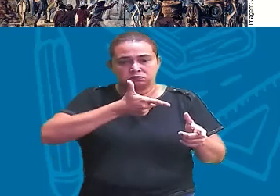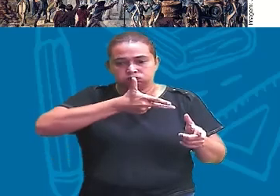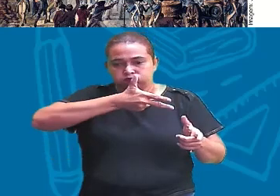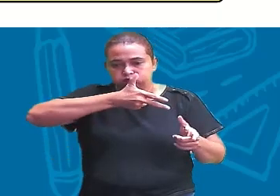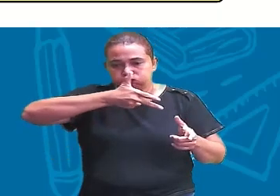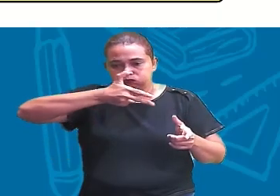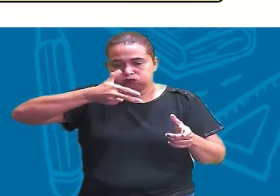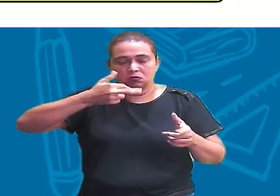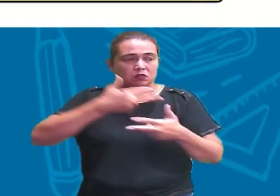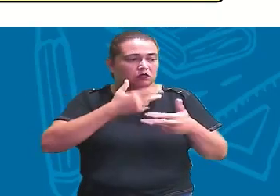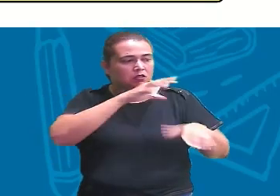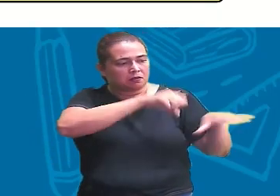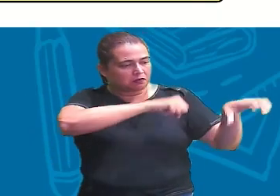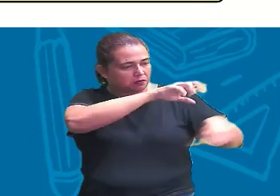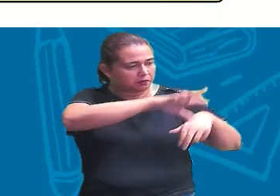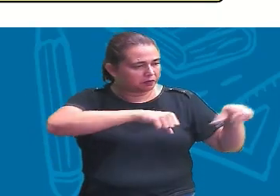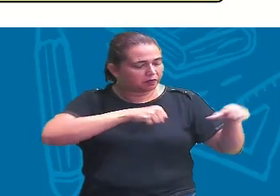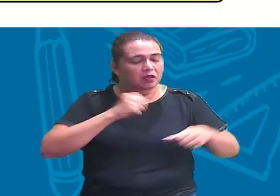revolução.